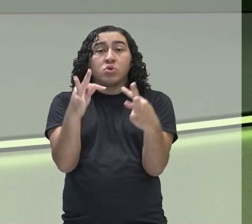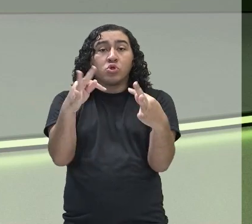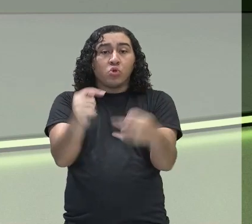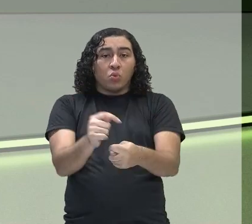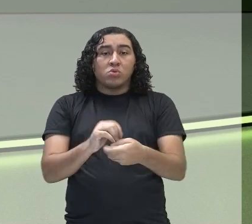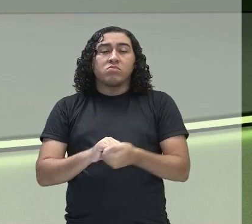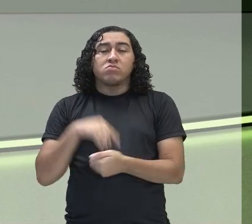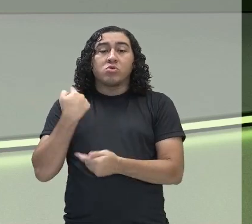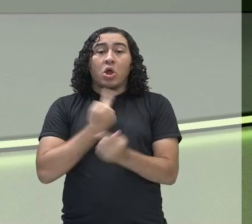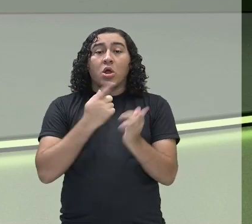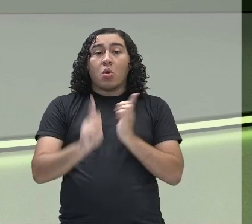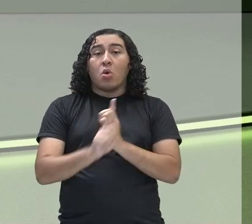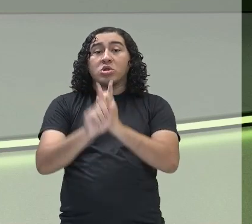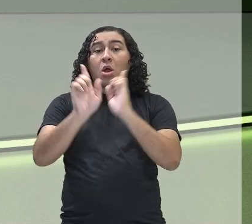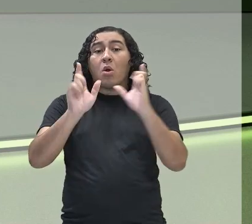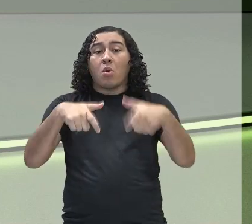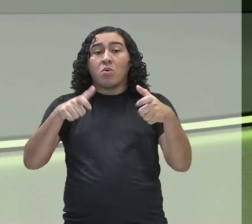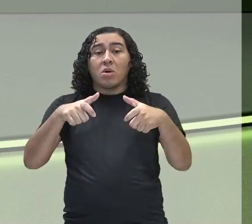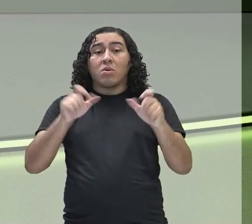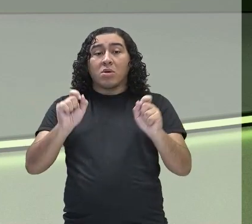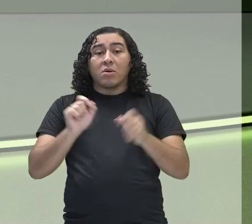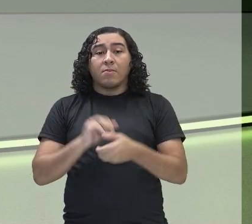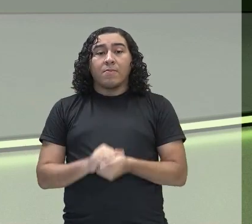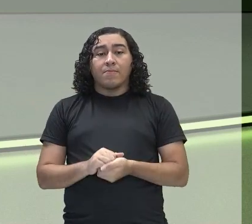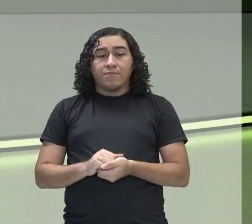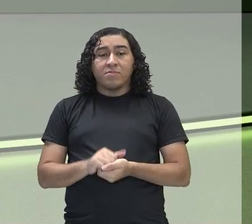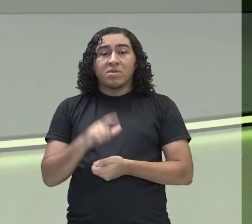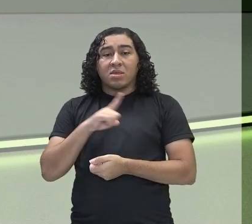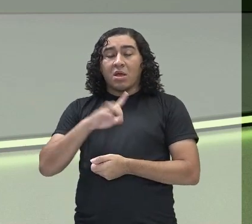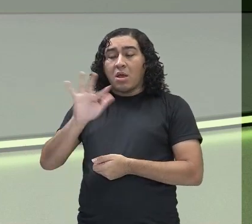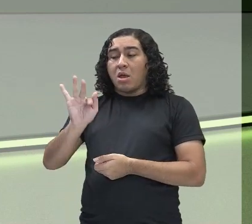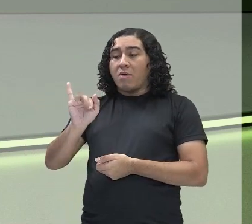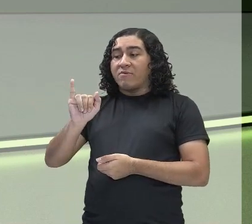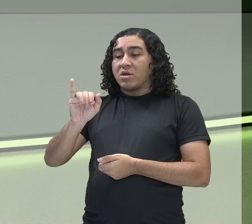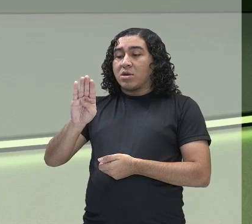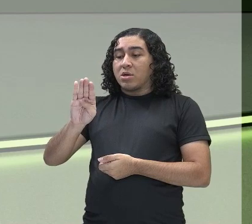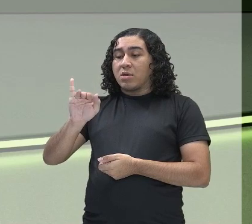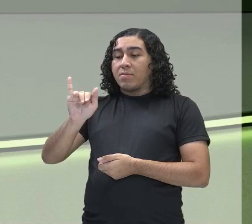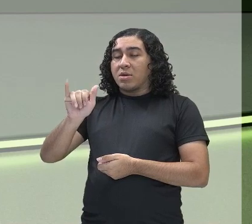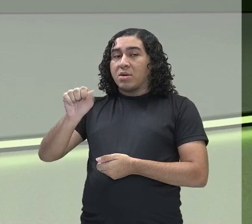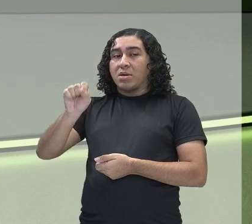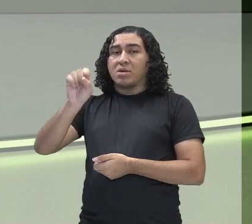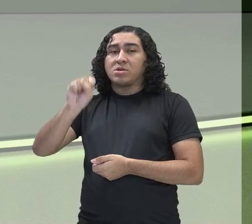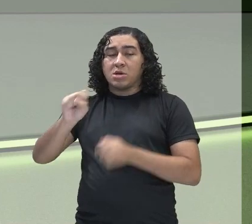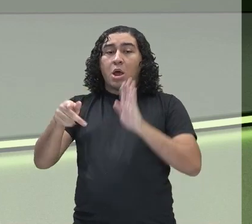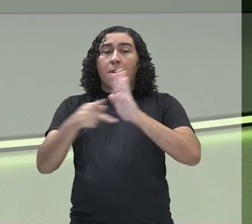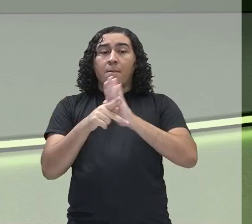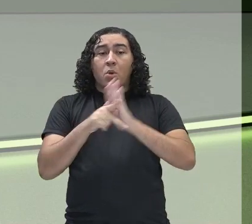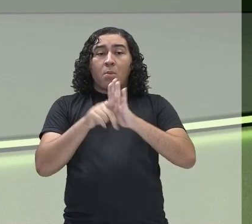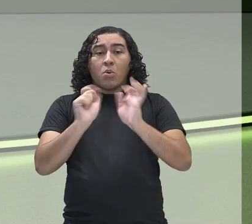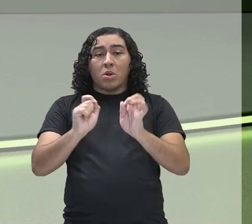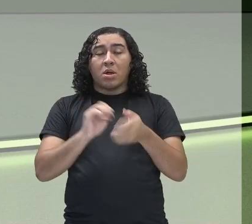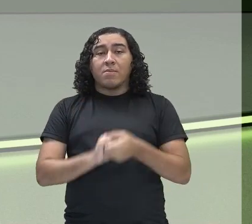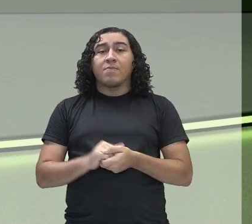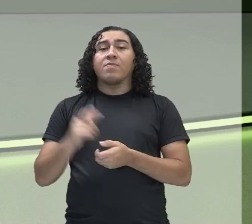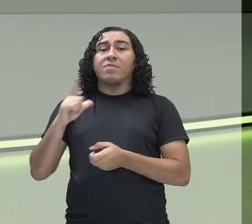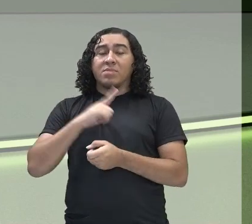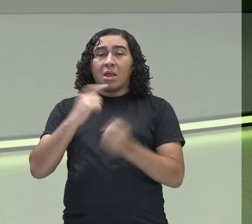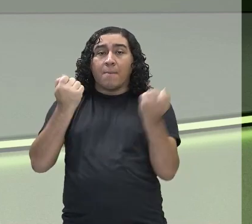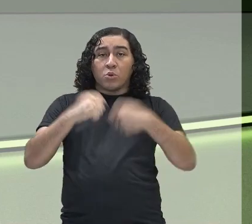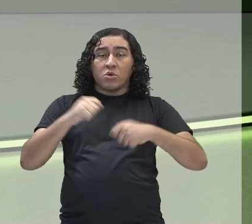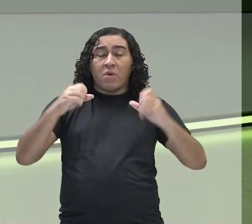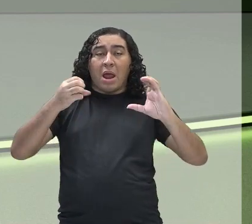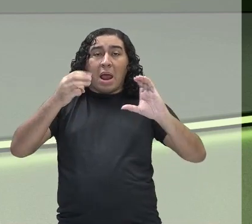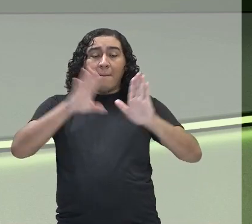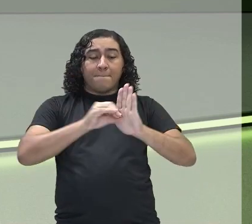gente encontra contra as fibras que ela está relacionada com o processo de reprodução e também auxilia as bactérias